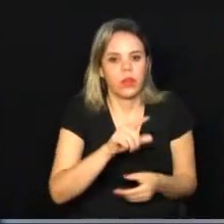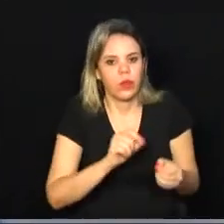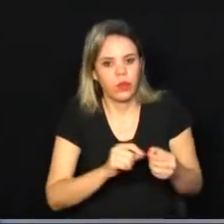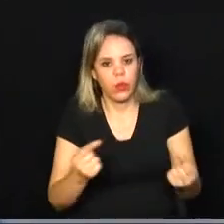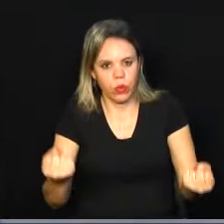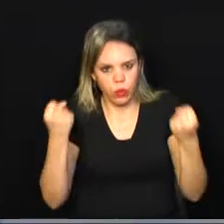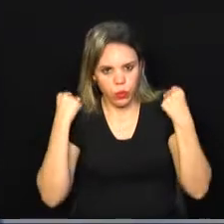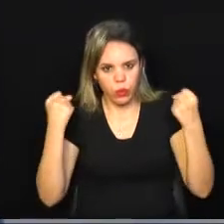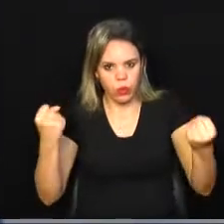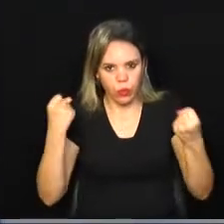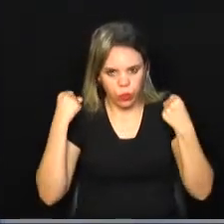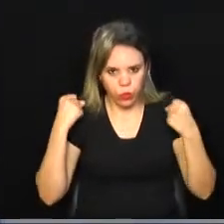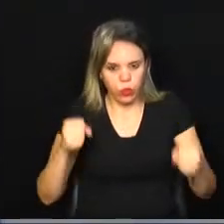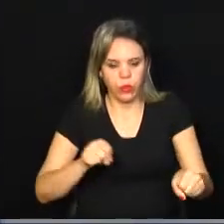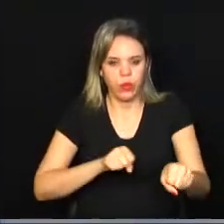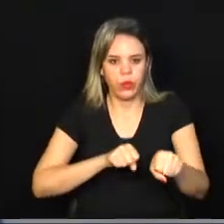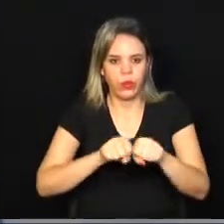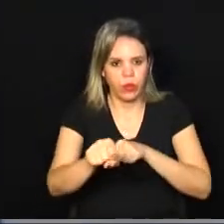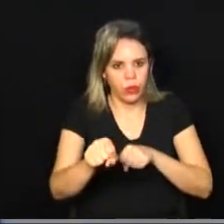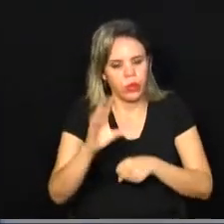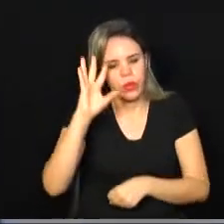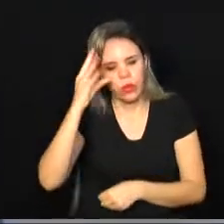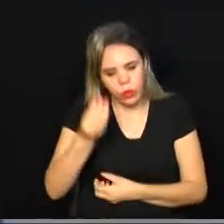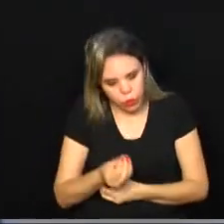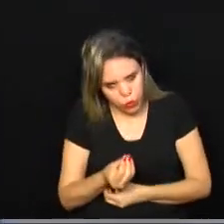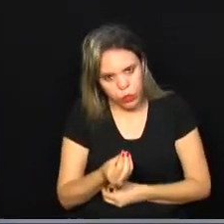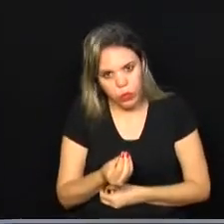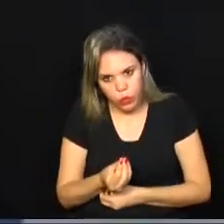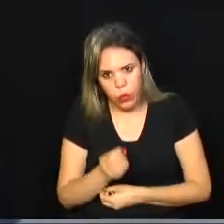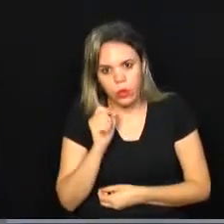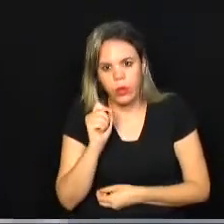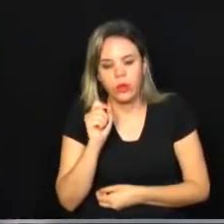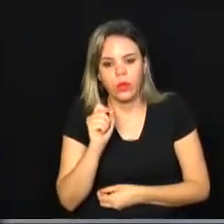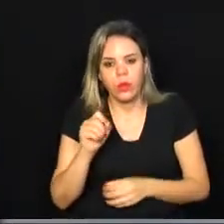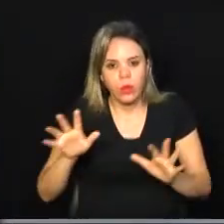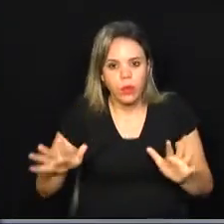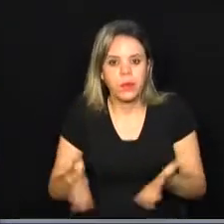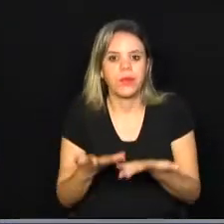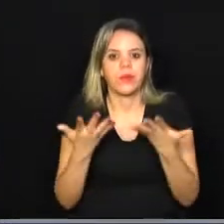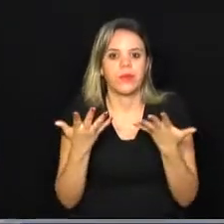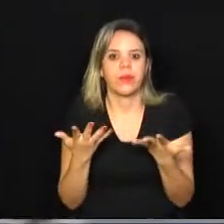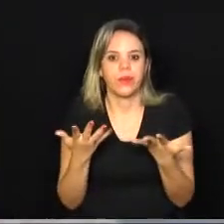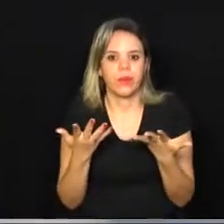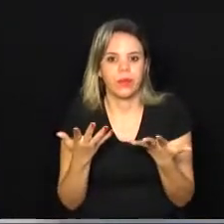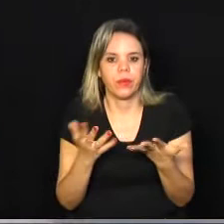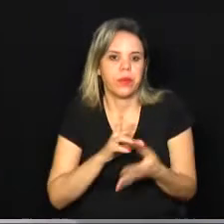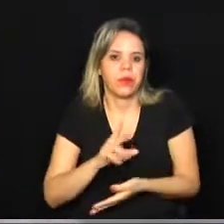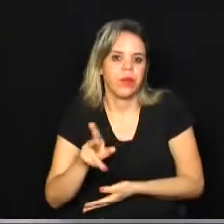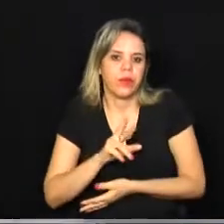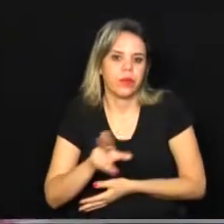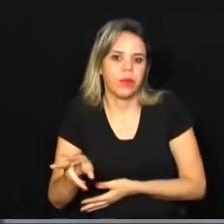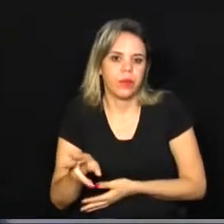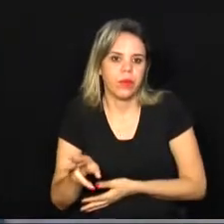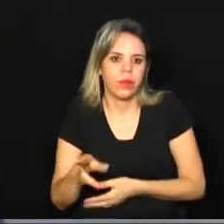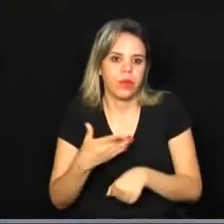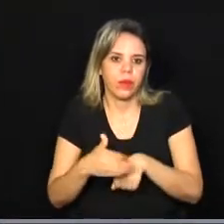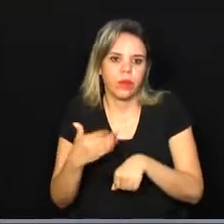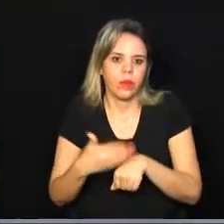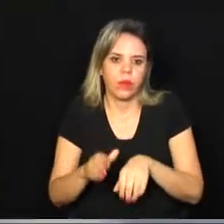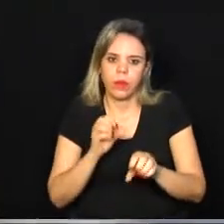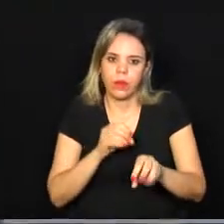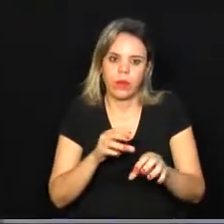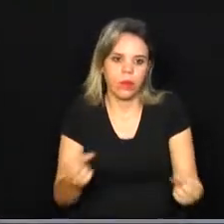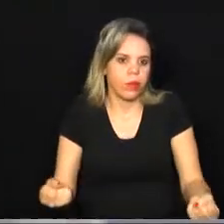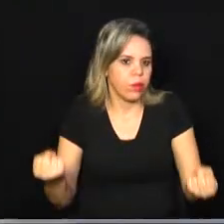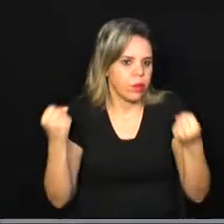educação física, quando eu me formei, eu entendi que o que me motivava não era a prática da educação